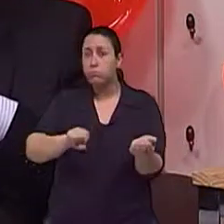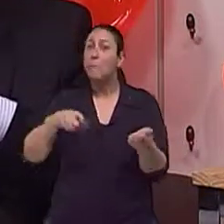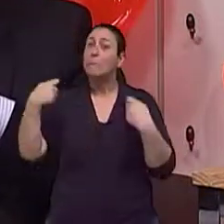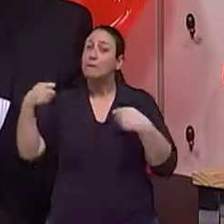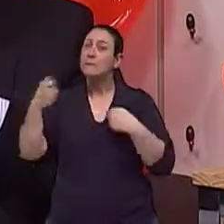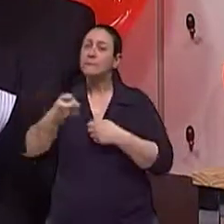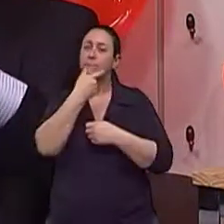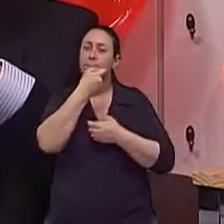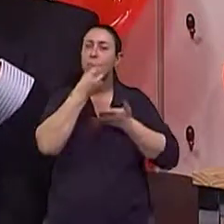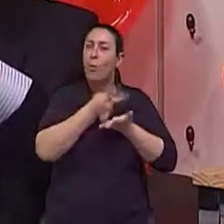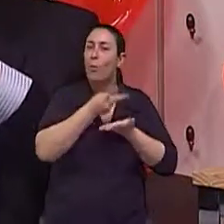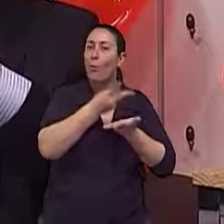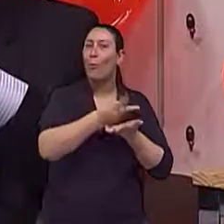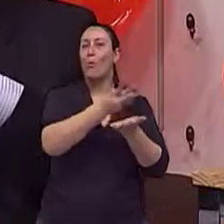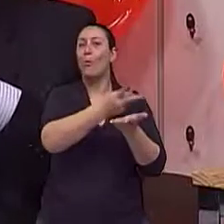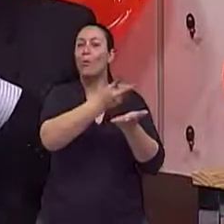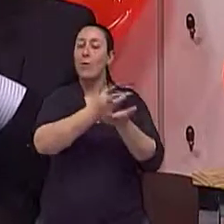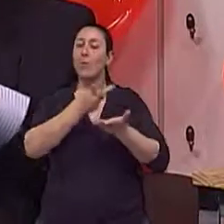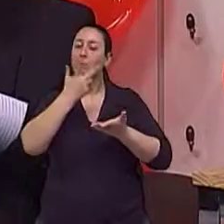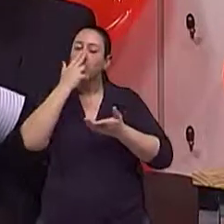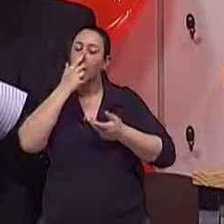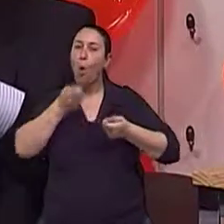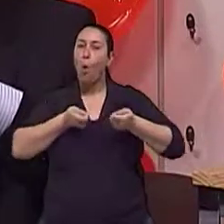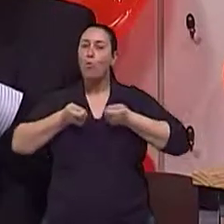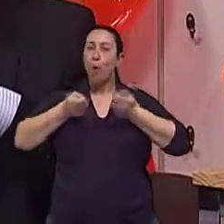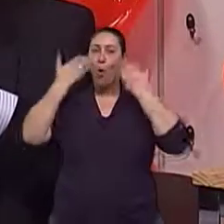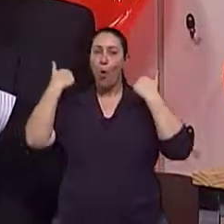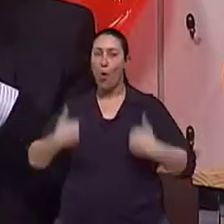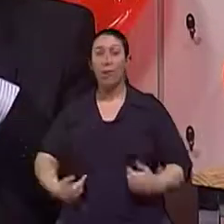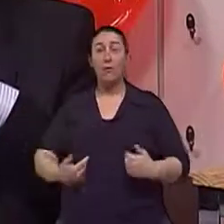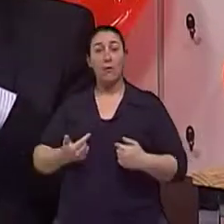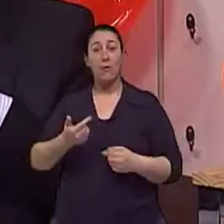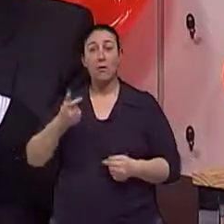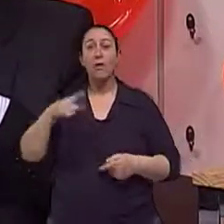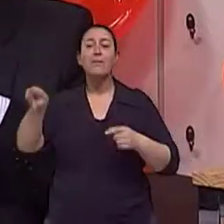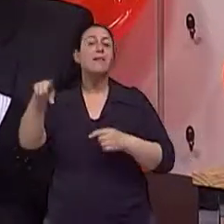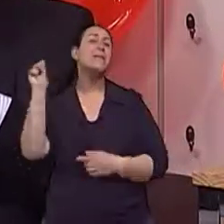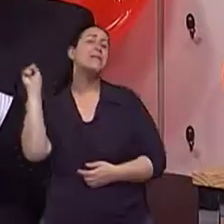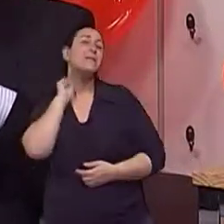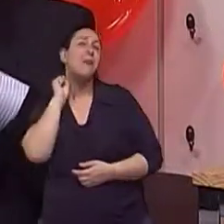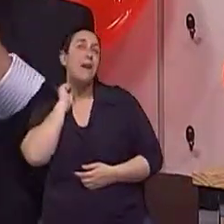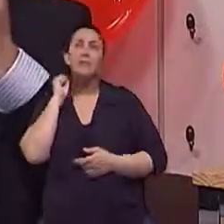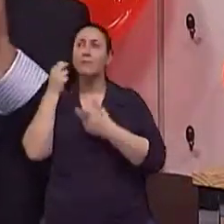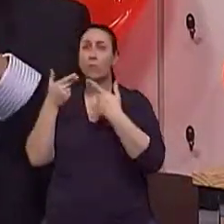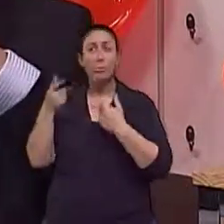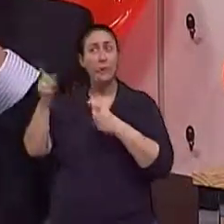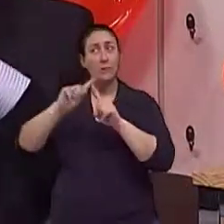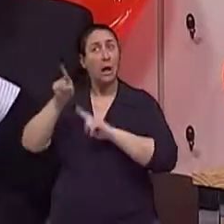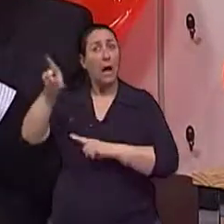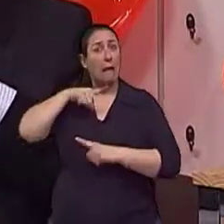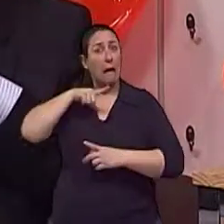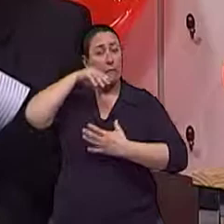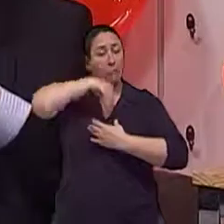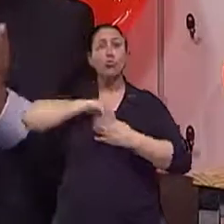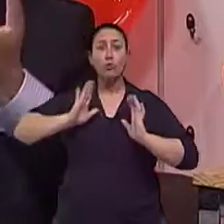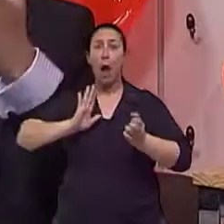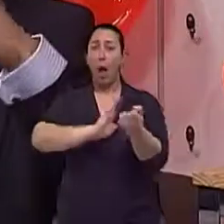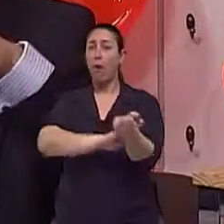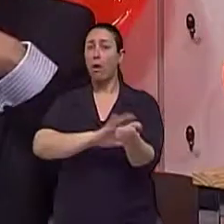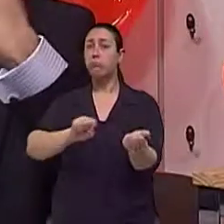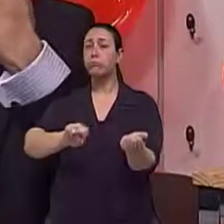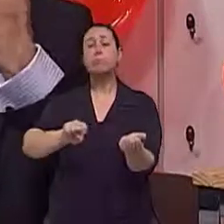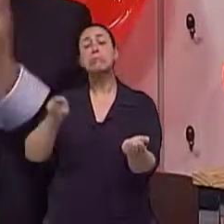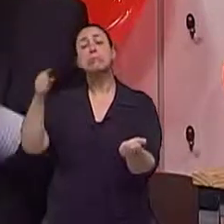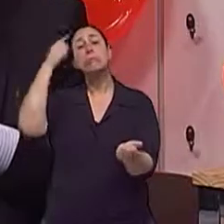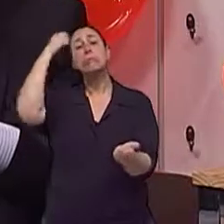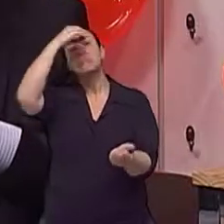continuado o fator às vezes estresse emocional só foi um desencadeador da pressão ter ficado mais alta e